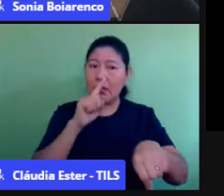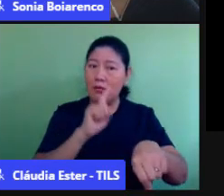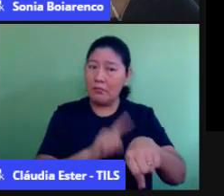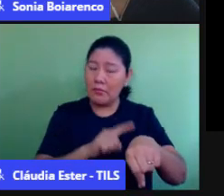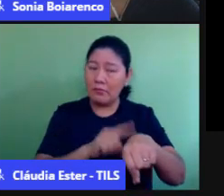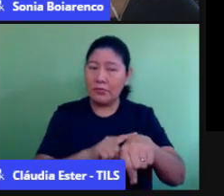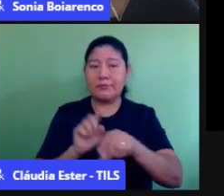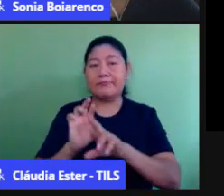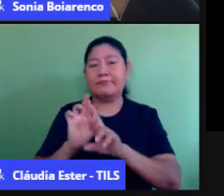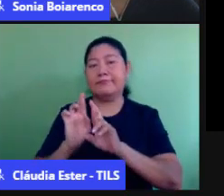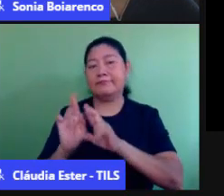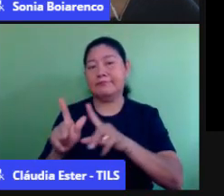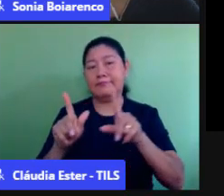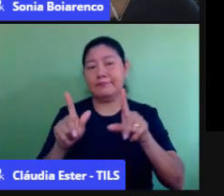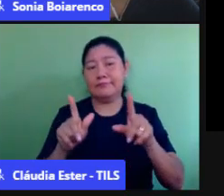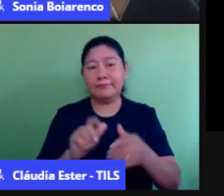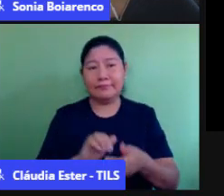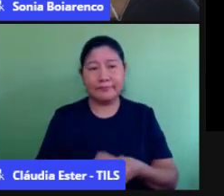ensino.